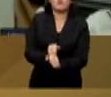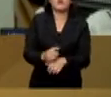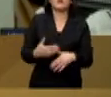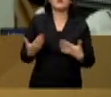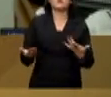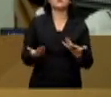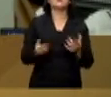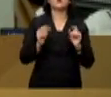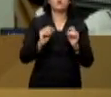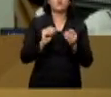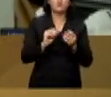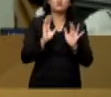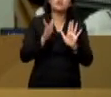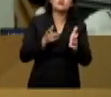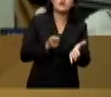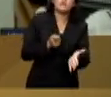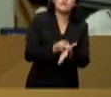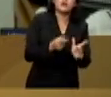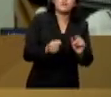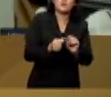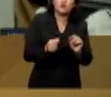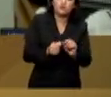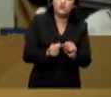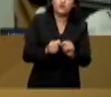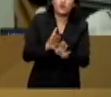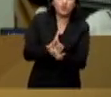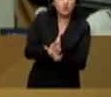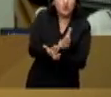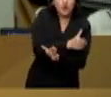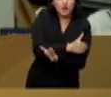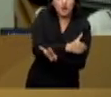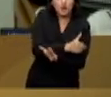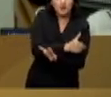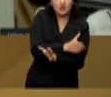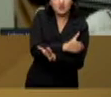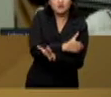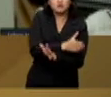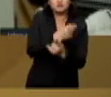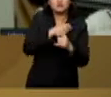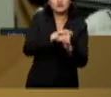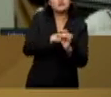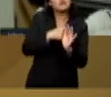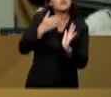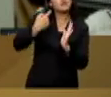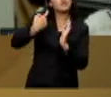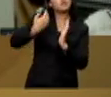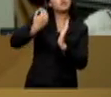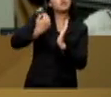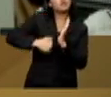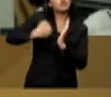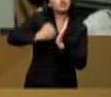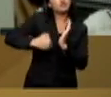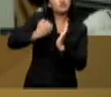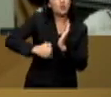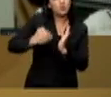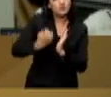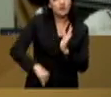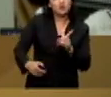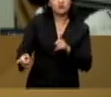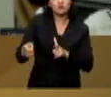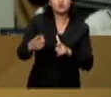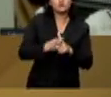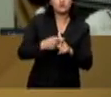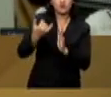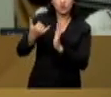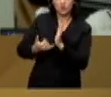crédito relativo às operações e prestações anteriores deve ser deduzido do débito correspondente ao imposto devido à